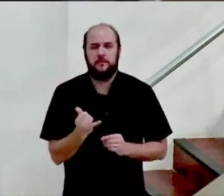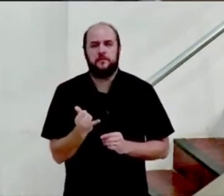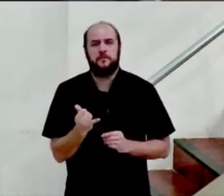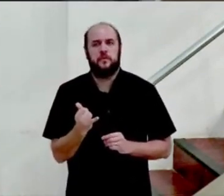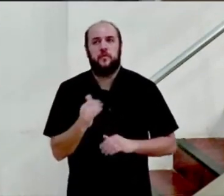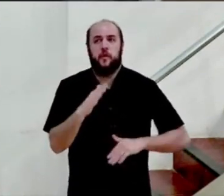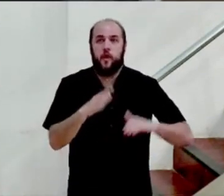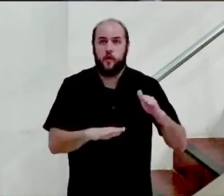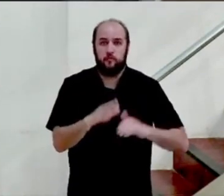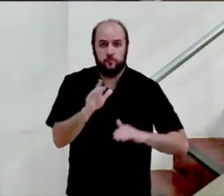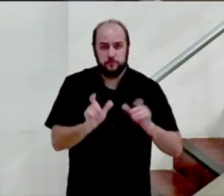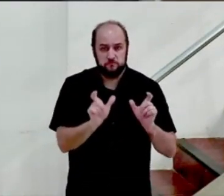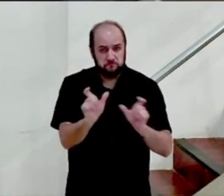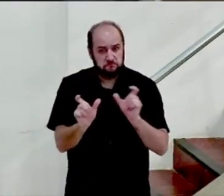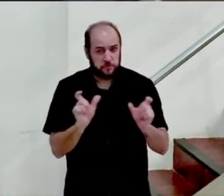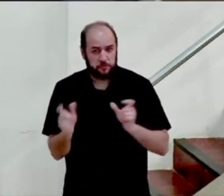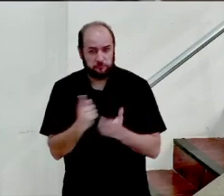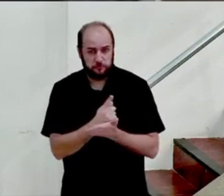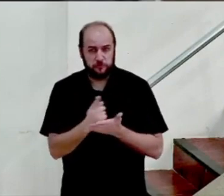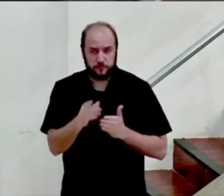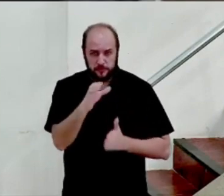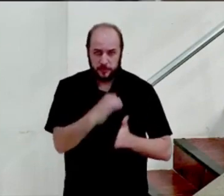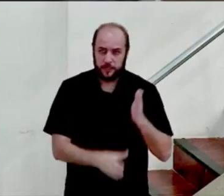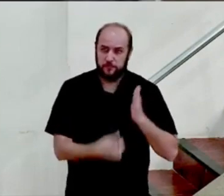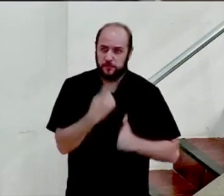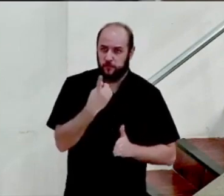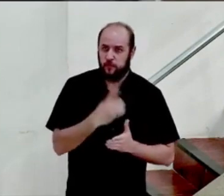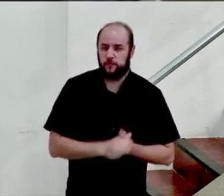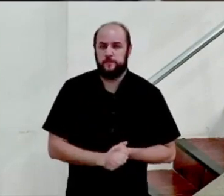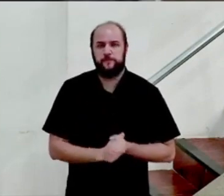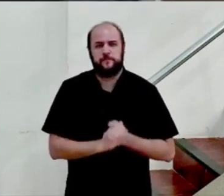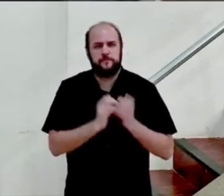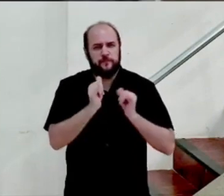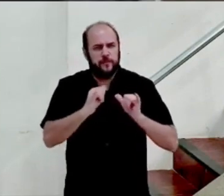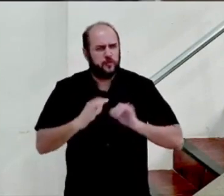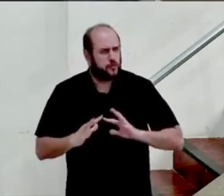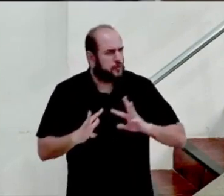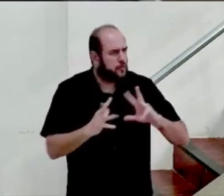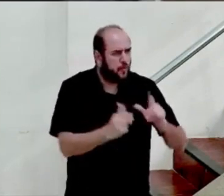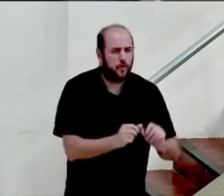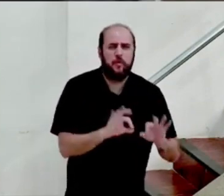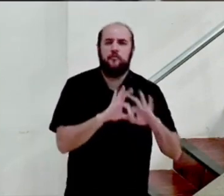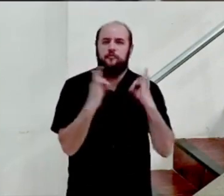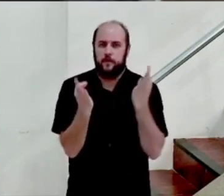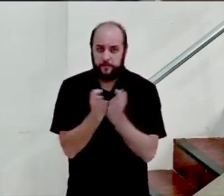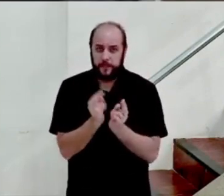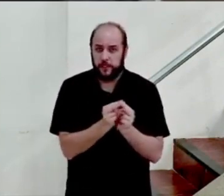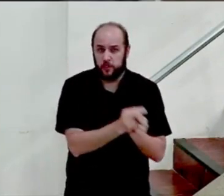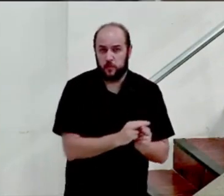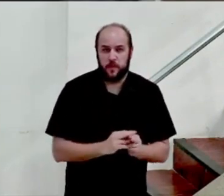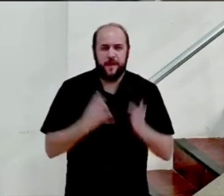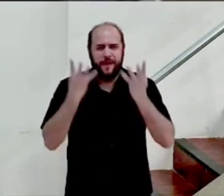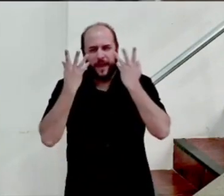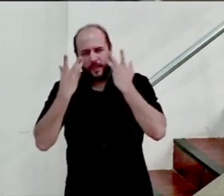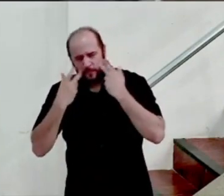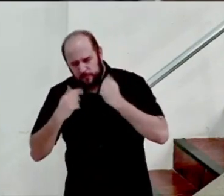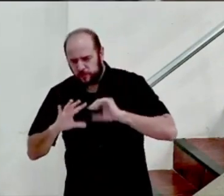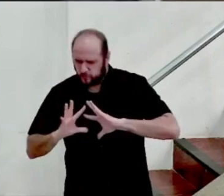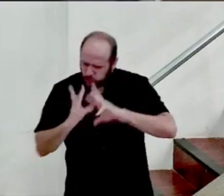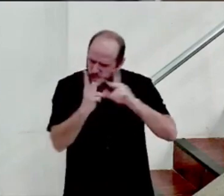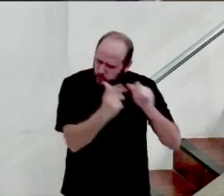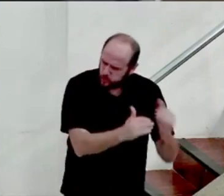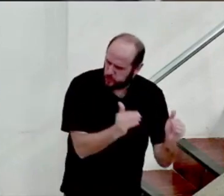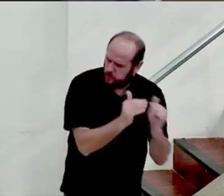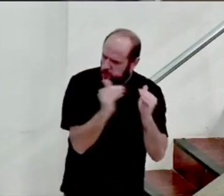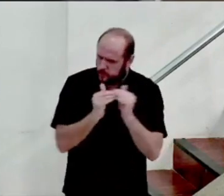algumas partes de Gênesis capítulo 1. Eles, a família de Noé, e todos os animais segundo as suas espécies,